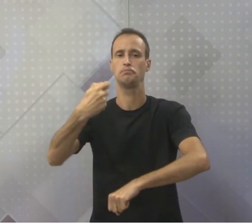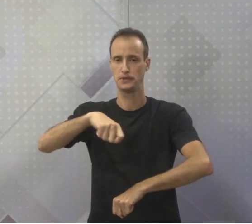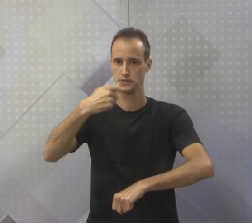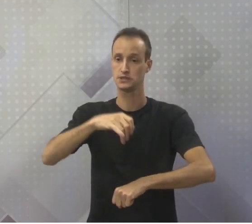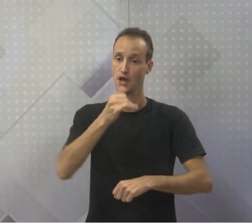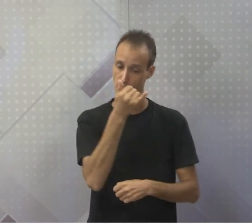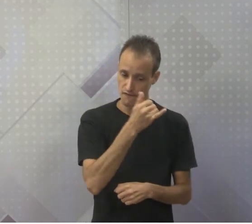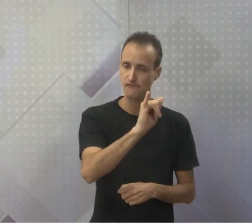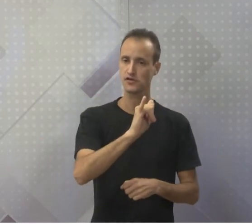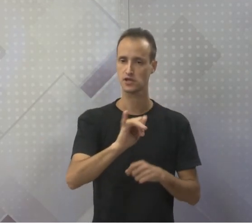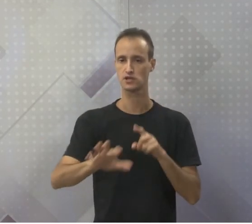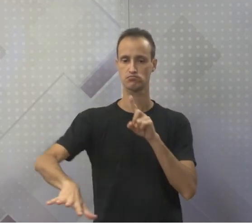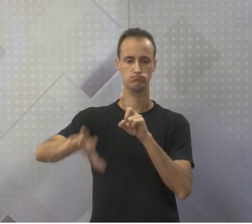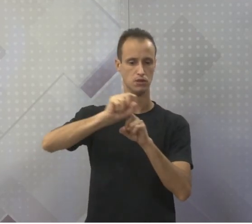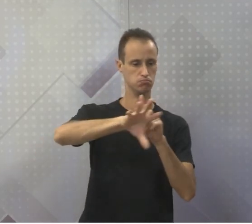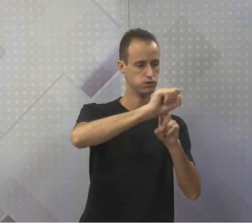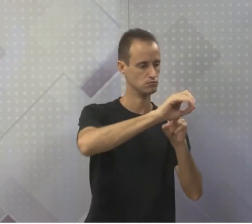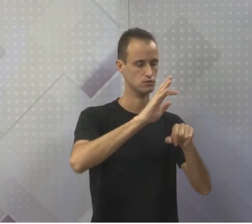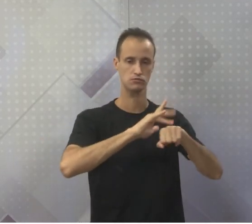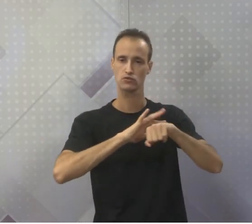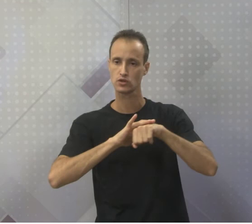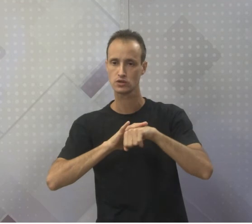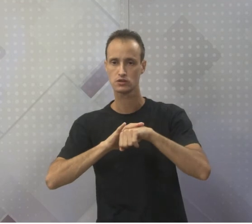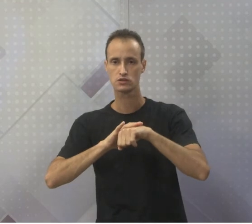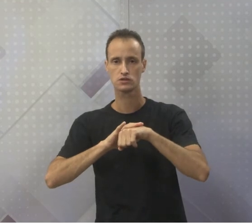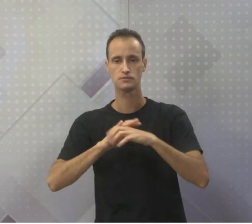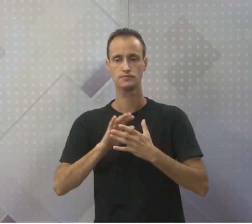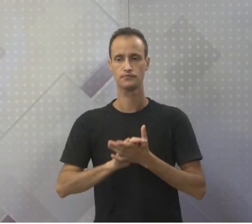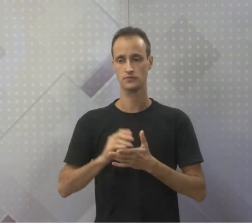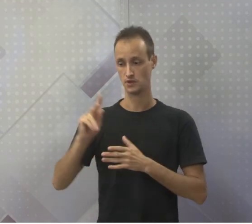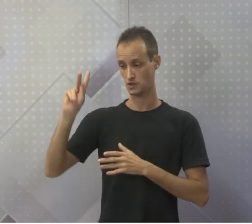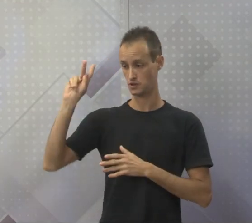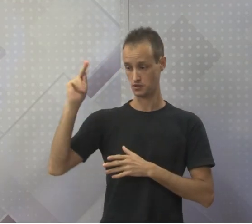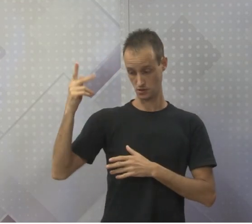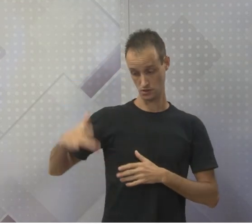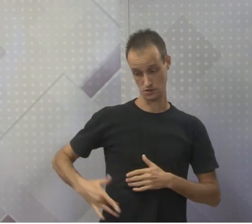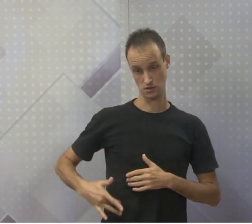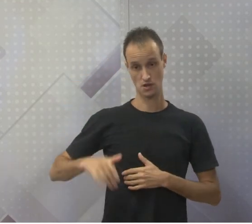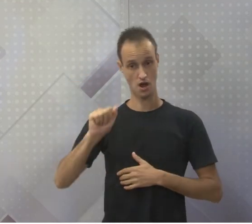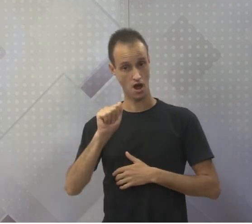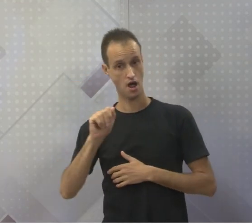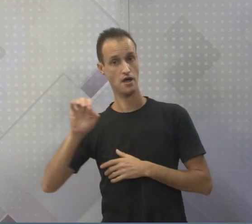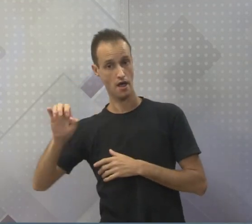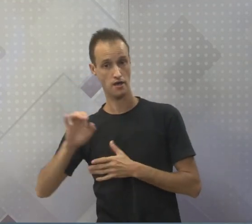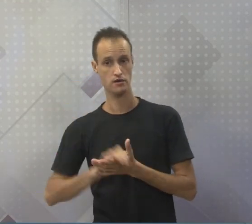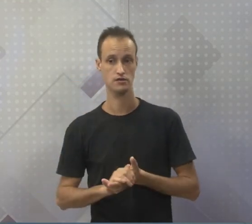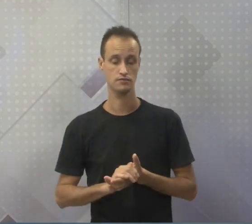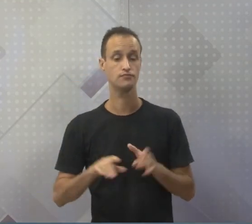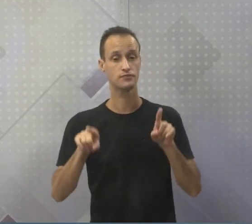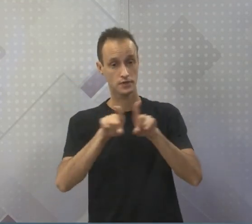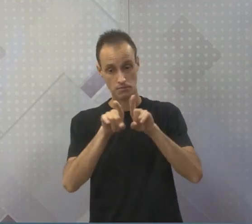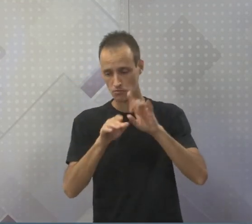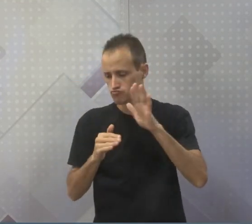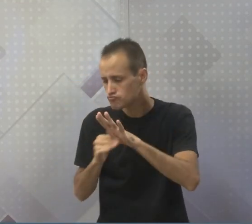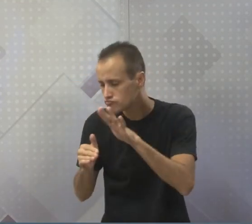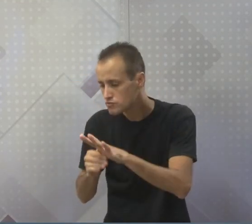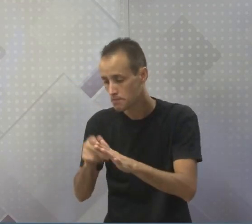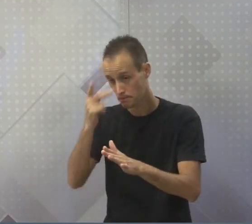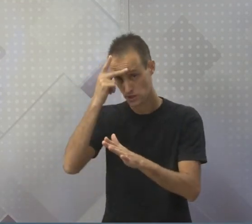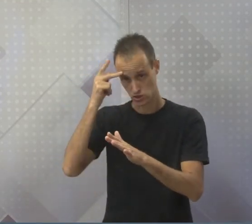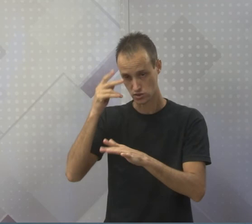só a hepatite A e E. E, logicamente, tratar os doentes, né? Pensem nisso, a gente